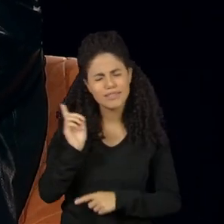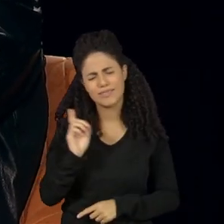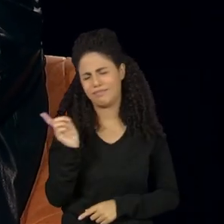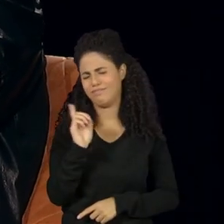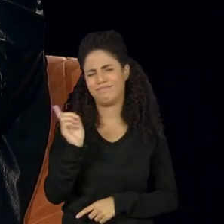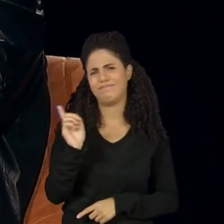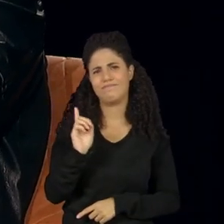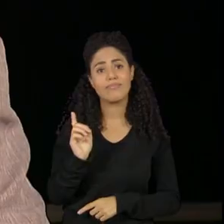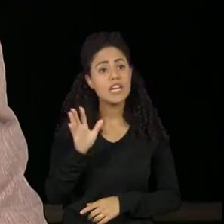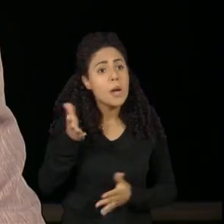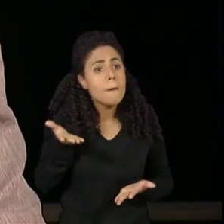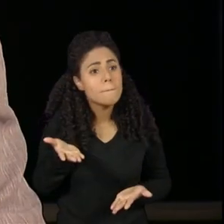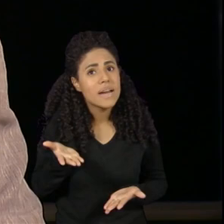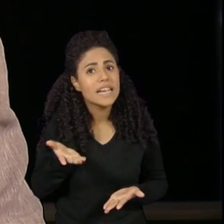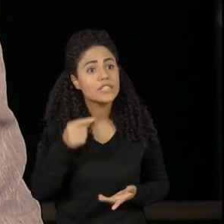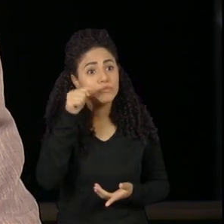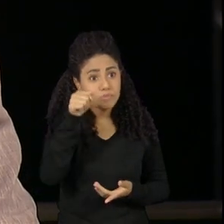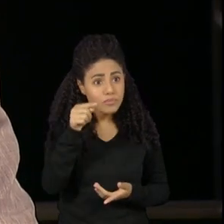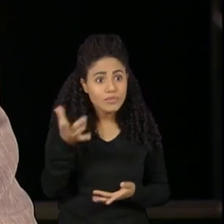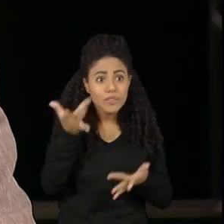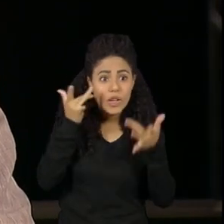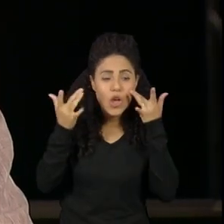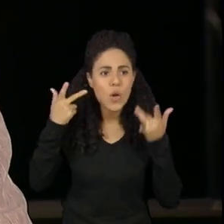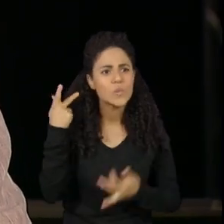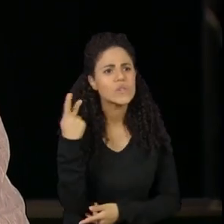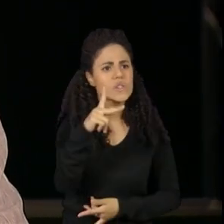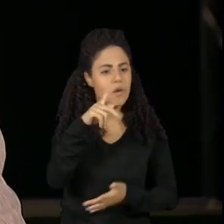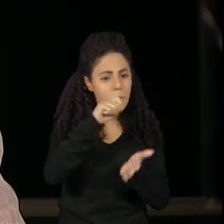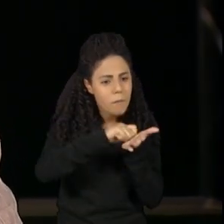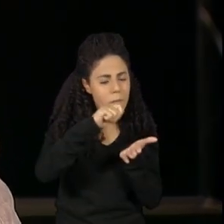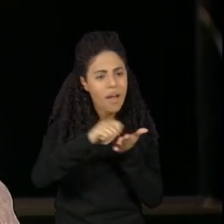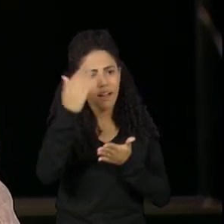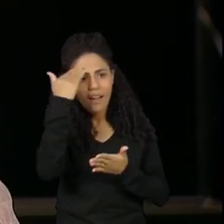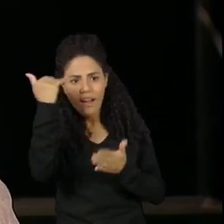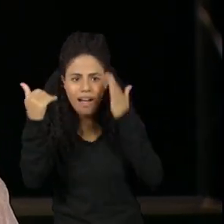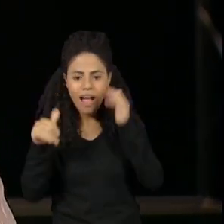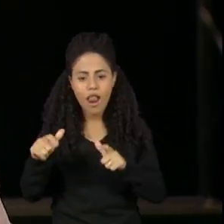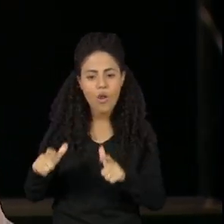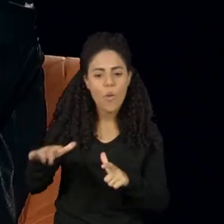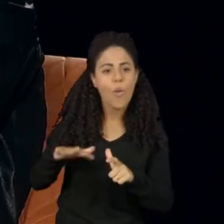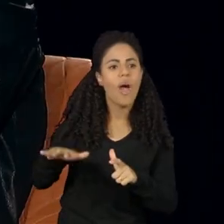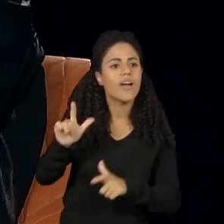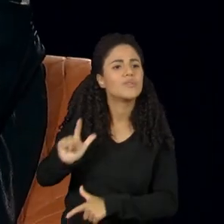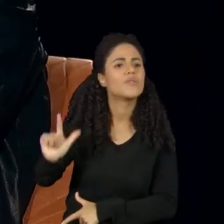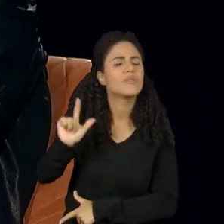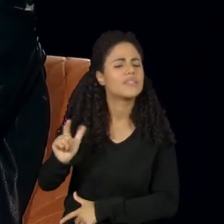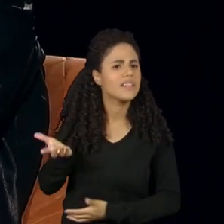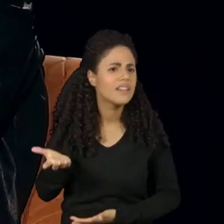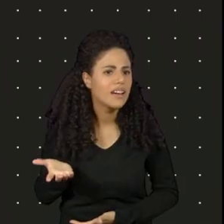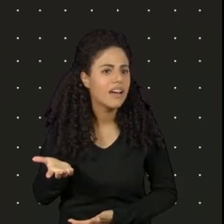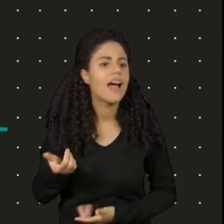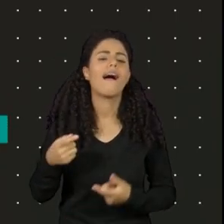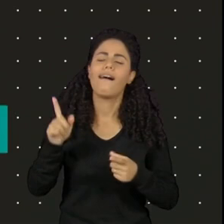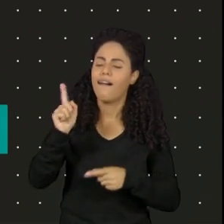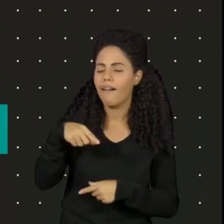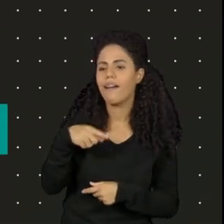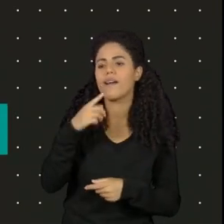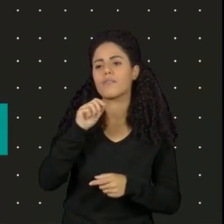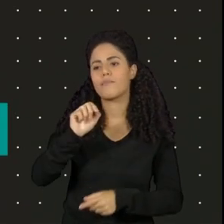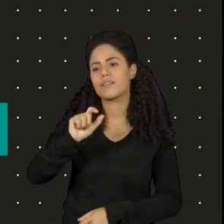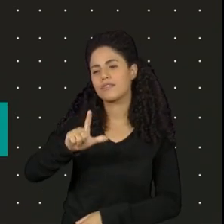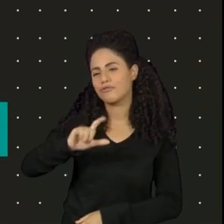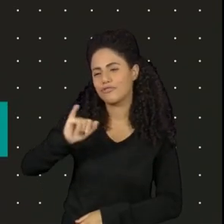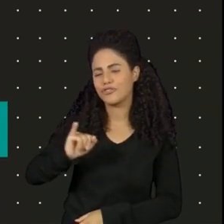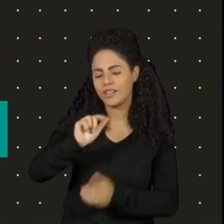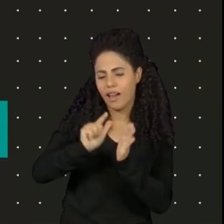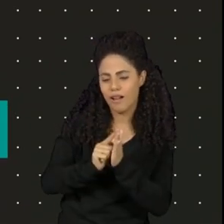para cá. Mas de qualquer forma... A tua dramaturgia, o teu teatro, começou a ficar conhecido lá em Londrina. Foi a primeira vez que apareceu no jornal e tal. Mas... Com